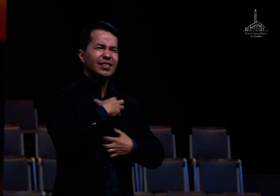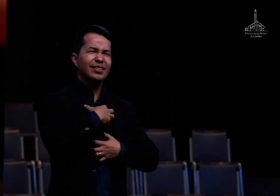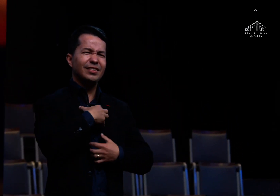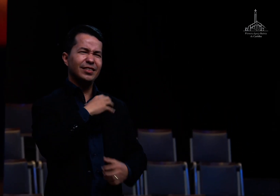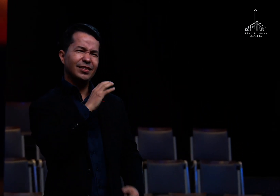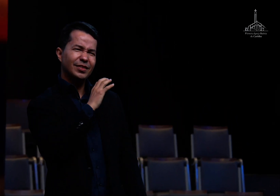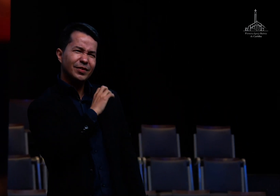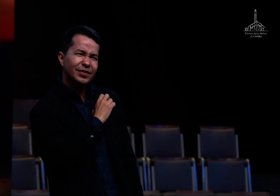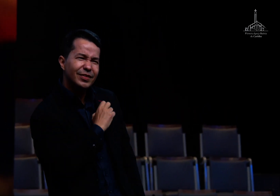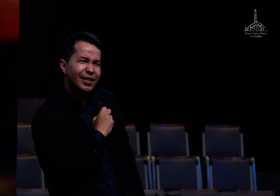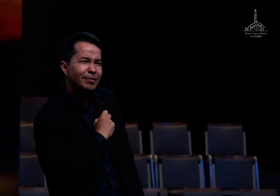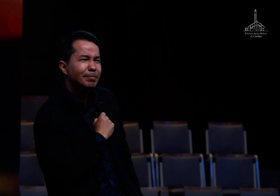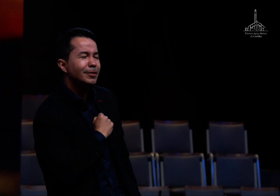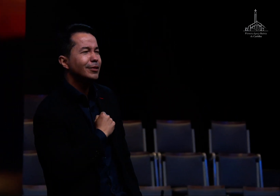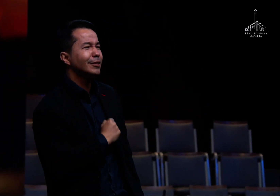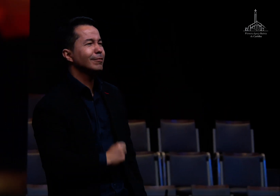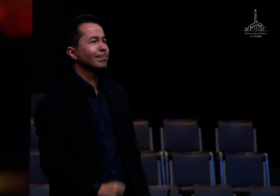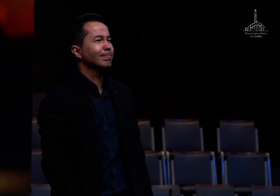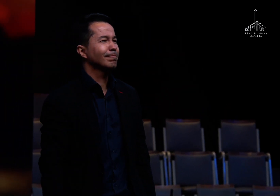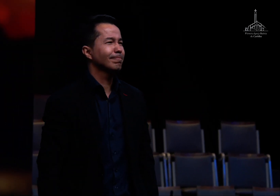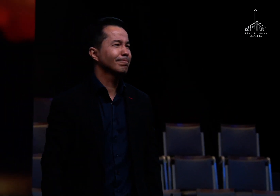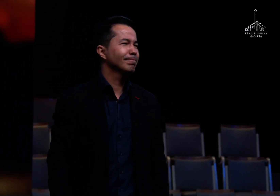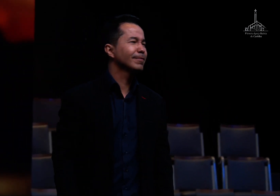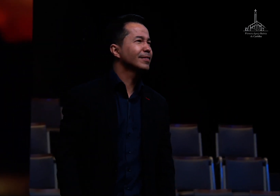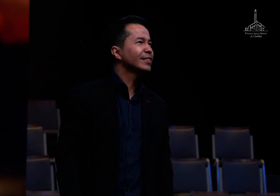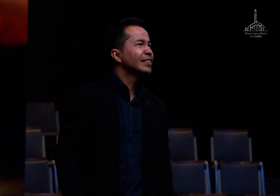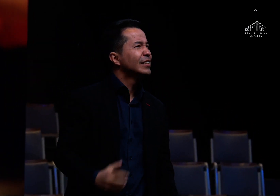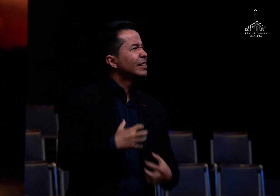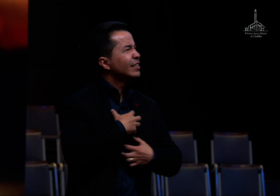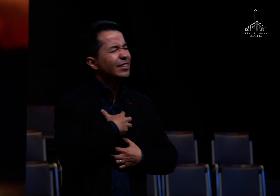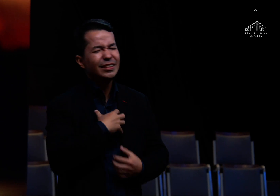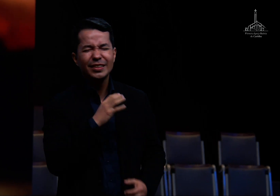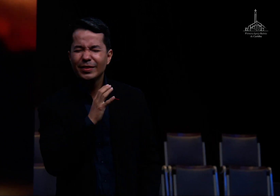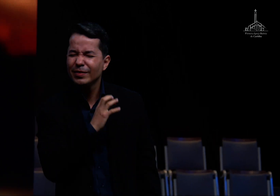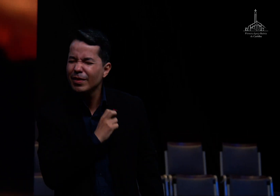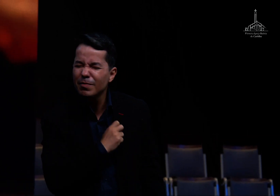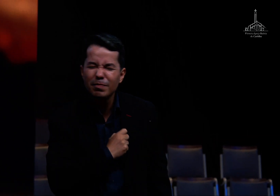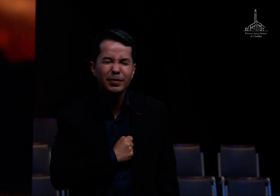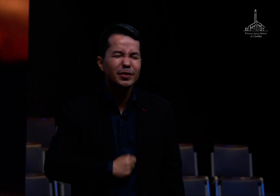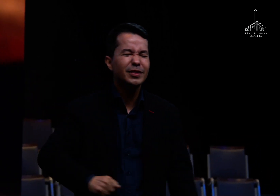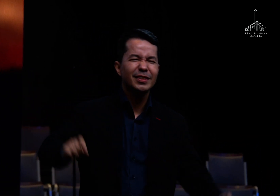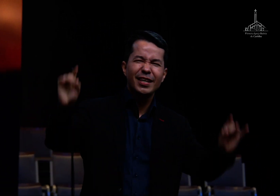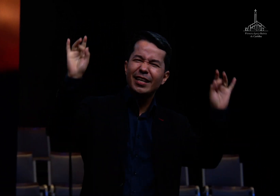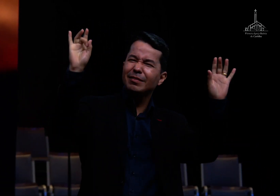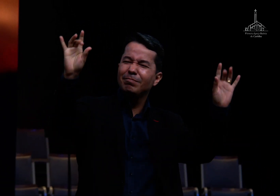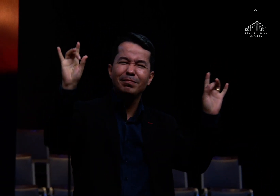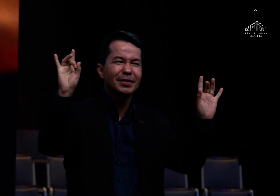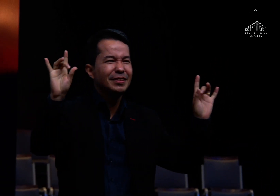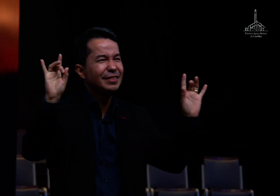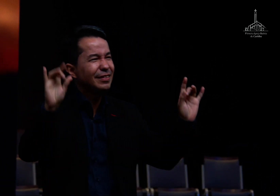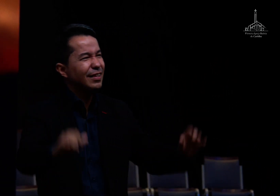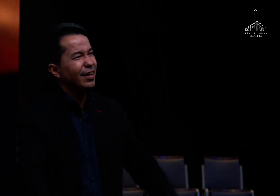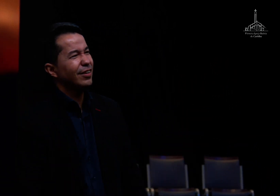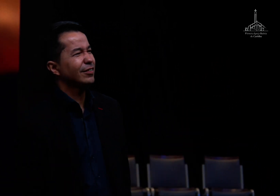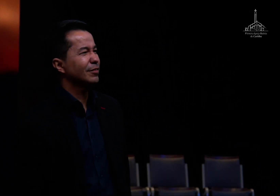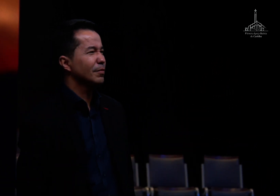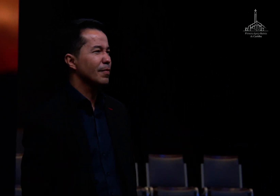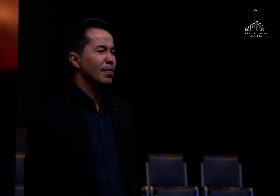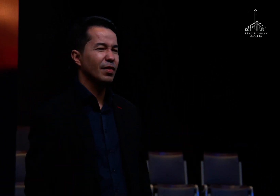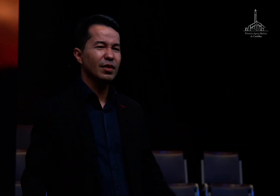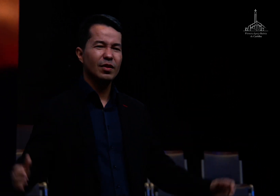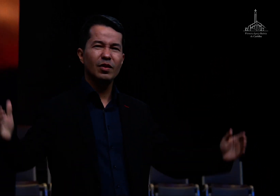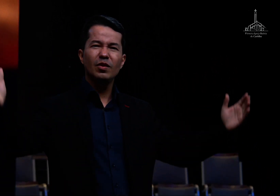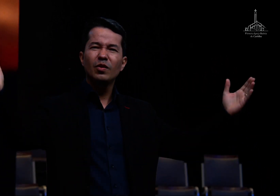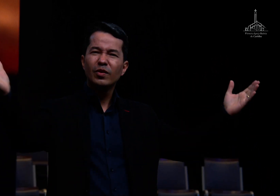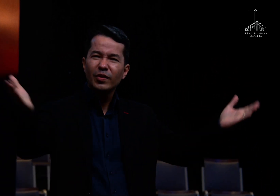é muito gostoso esse sentimento de amor. É muito bom. Sabe, esse sentimento de amor é muito